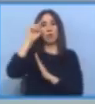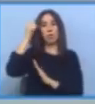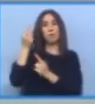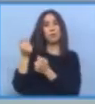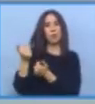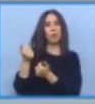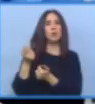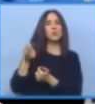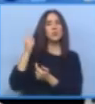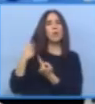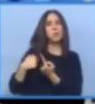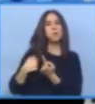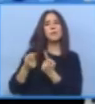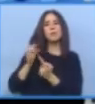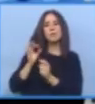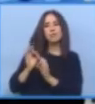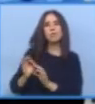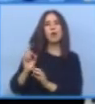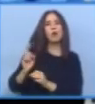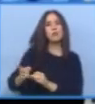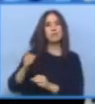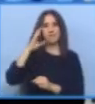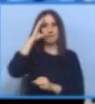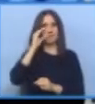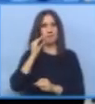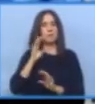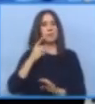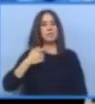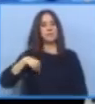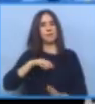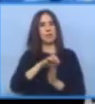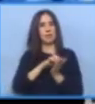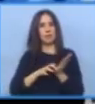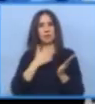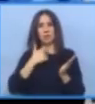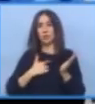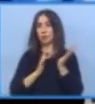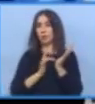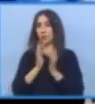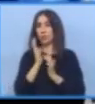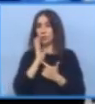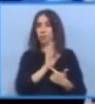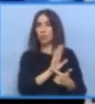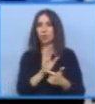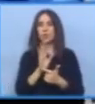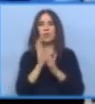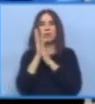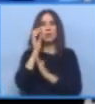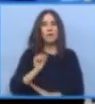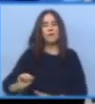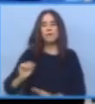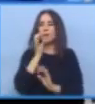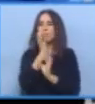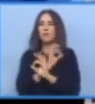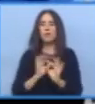mais o que não é do que aquilo que é. Mas os textos dizem-nos, e Jesus também mostrou isso, o nosso Deus é maravilhoso, é